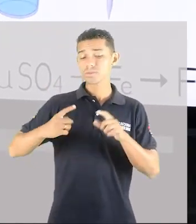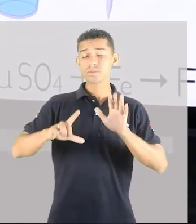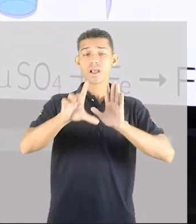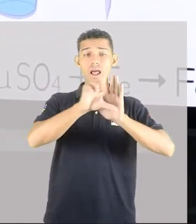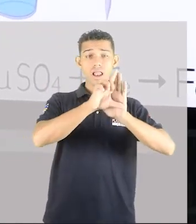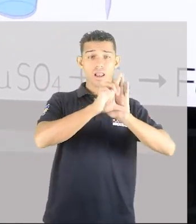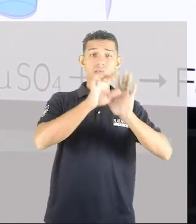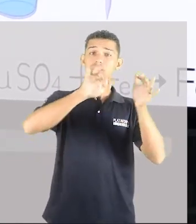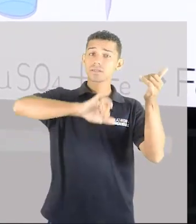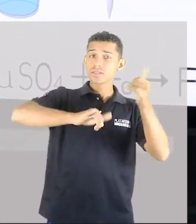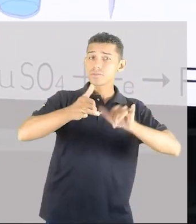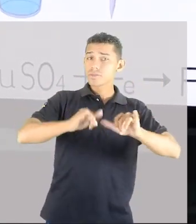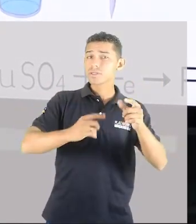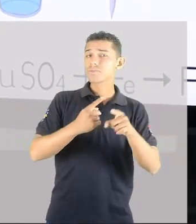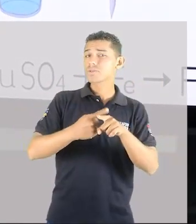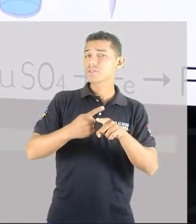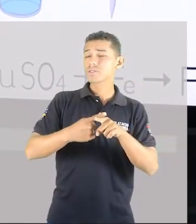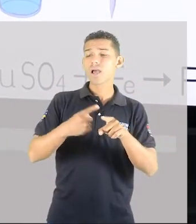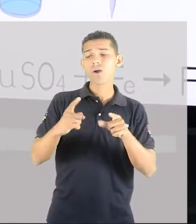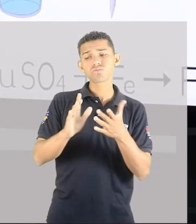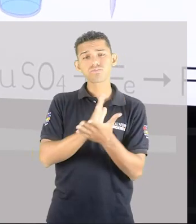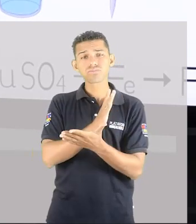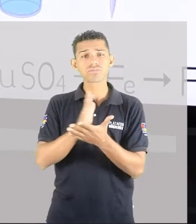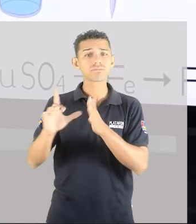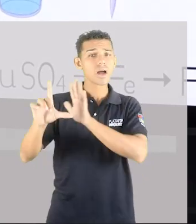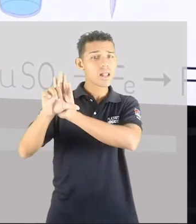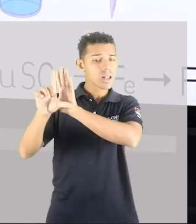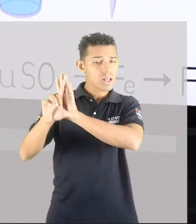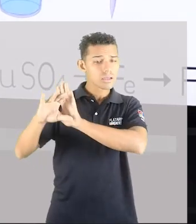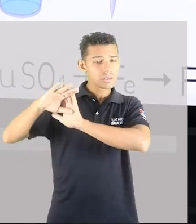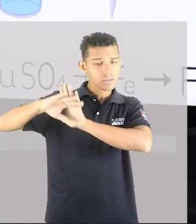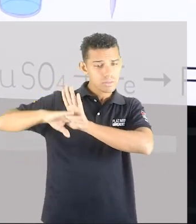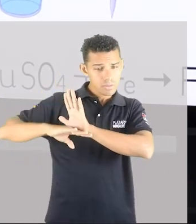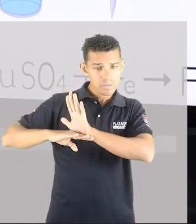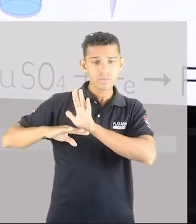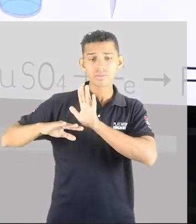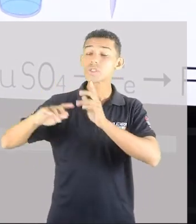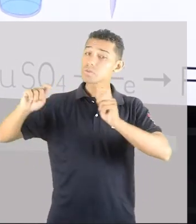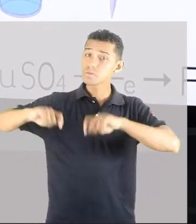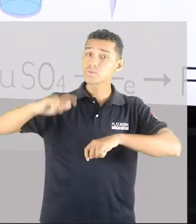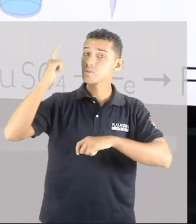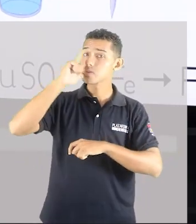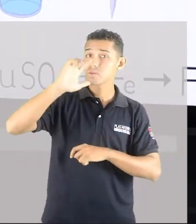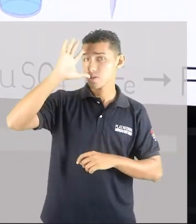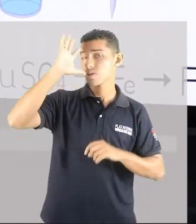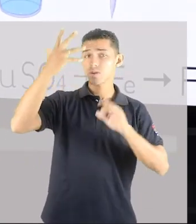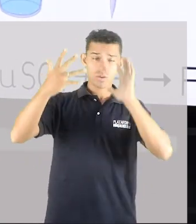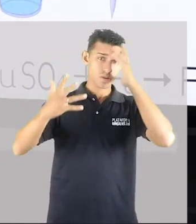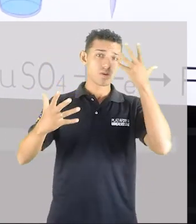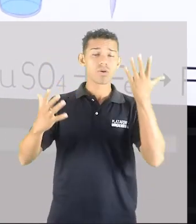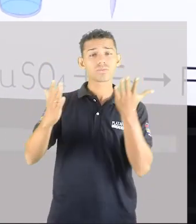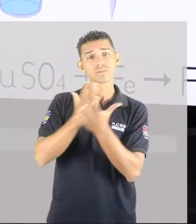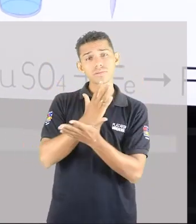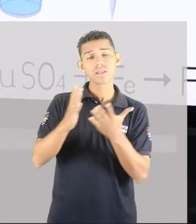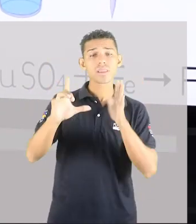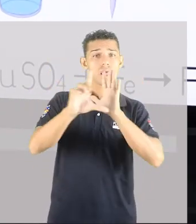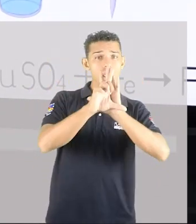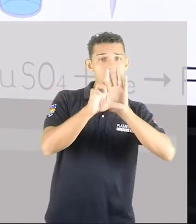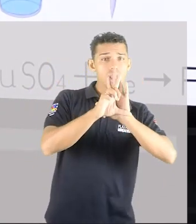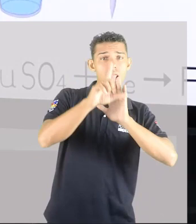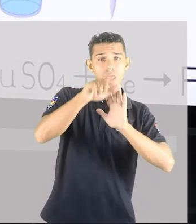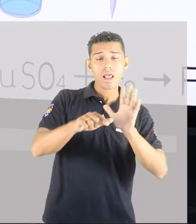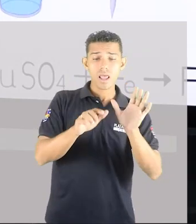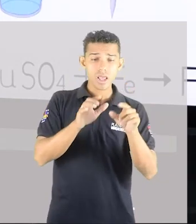química? Porque existem algumas leis que elas garantem que isso aqui realmente aconteça. Uma dessas leis, por exemplo, é a